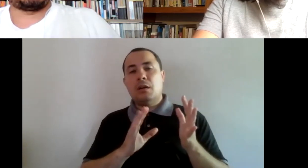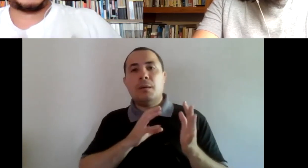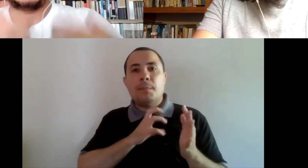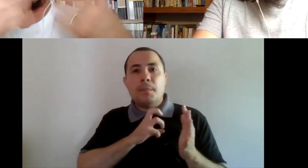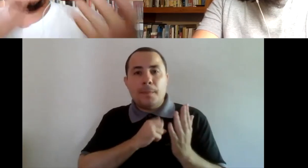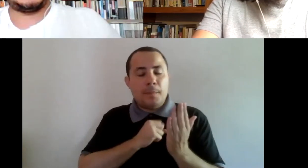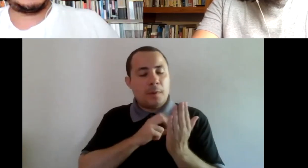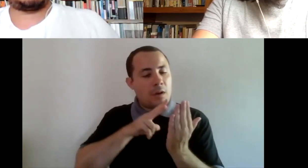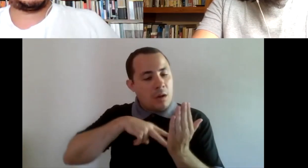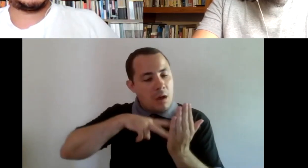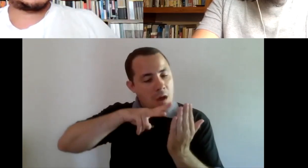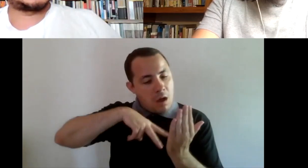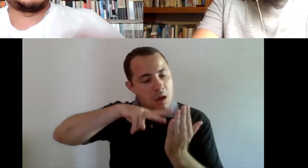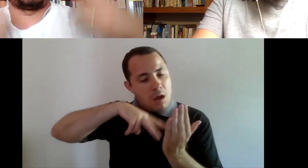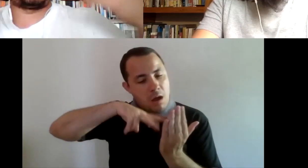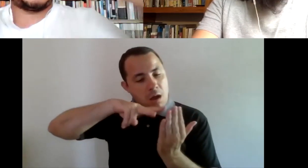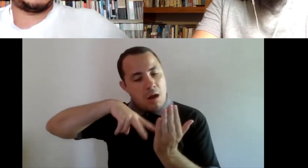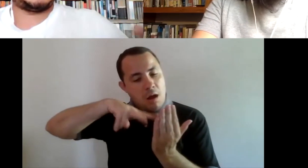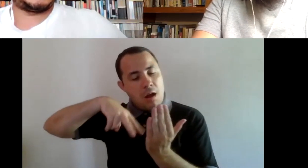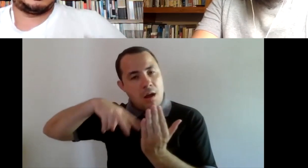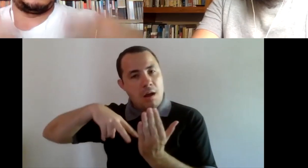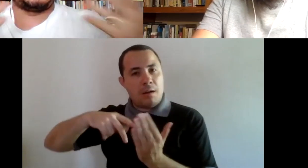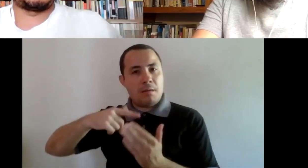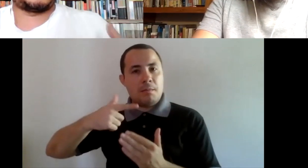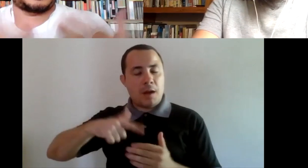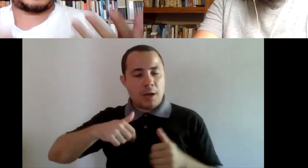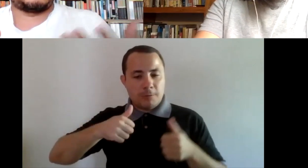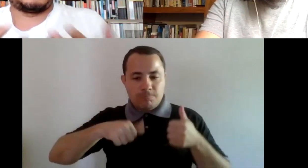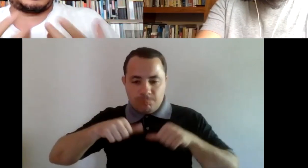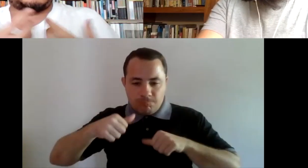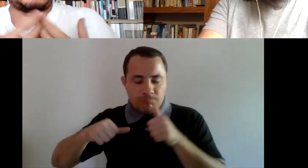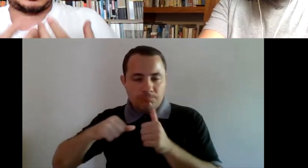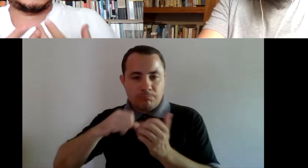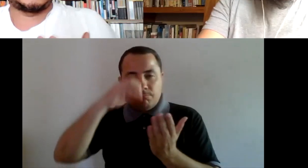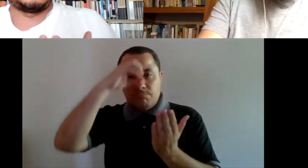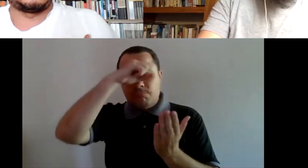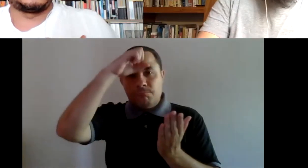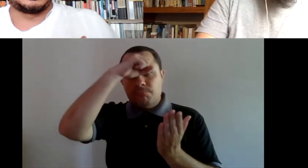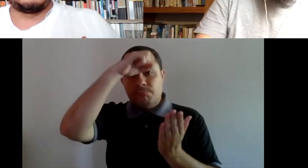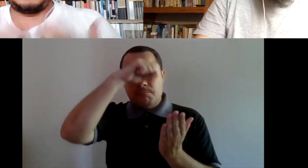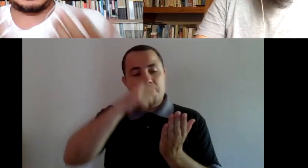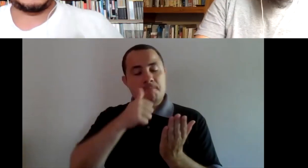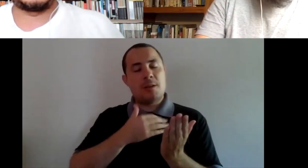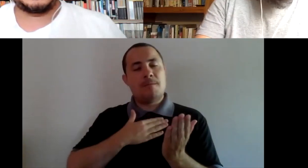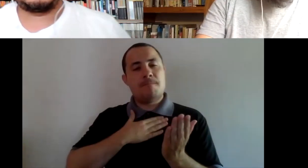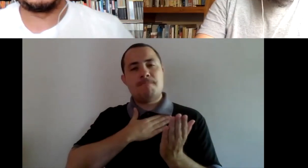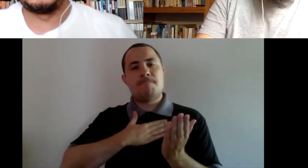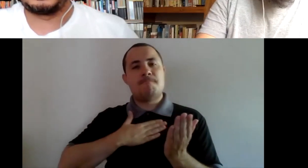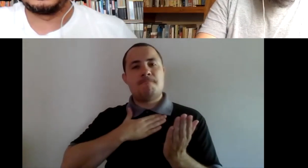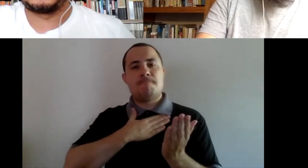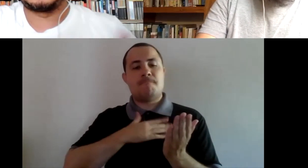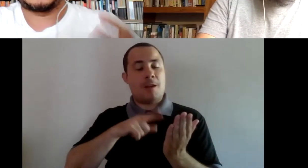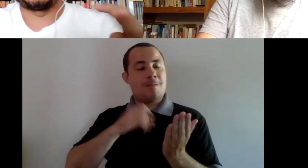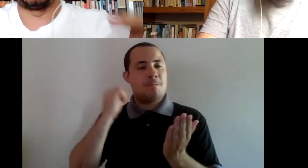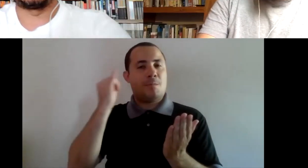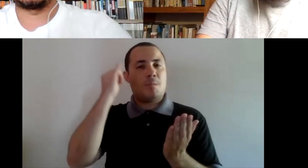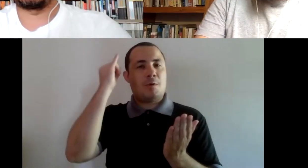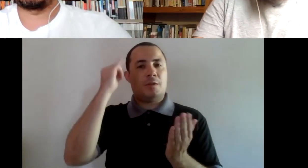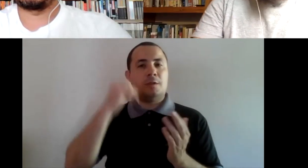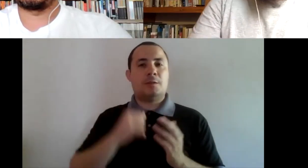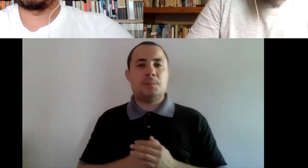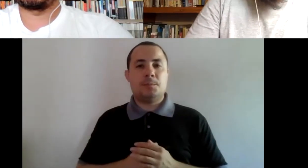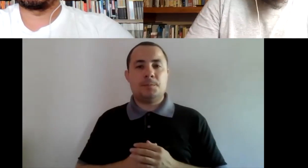sentido para além da avaliação, para além daquilo, e incorporar como uma questão vital, né, para os